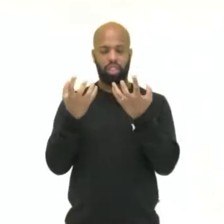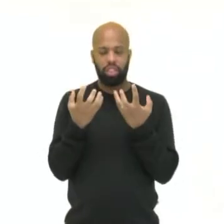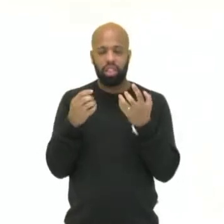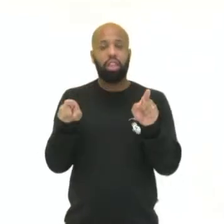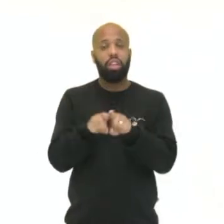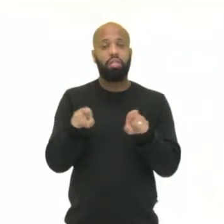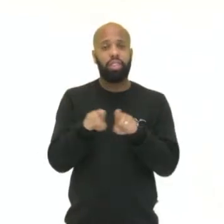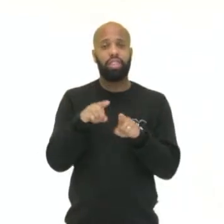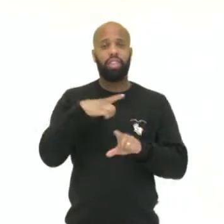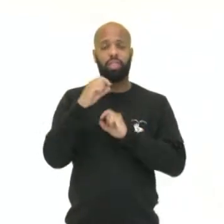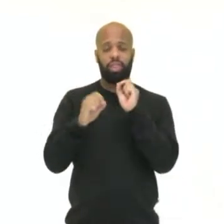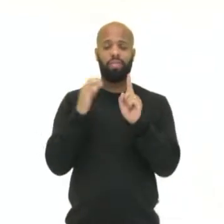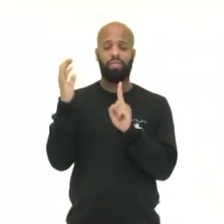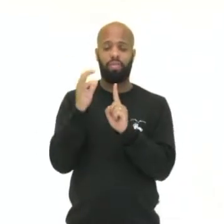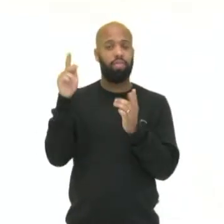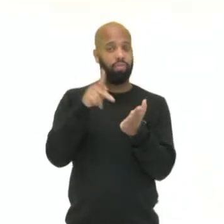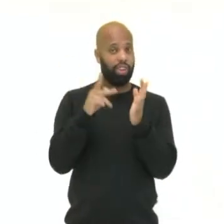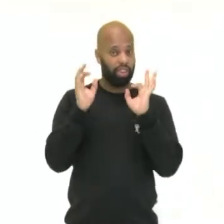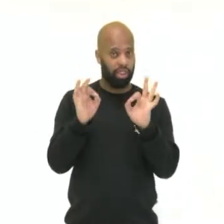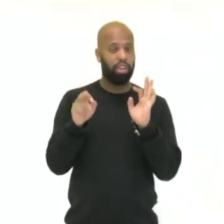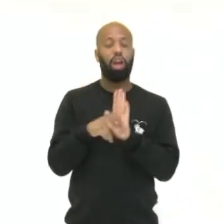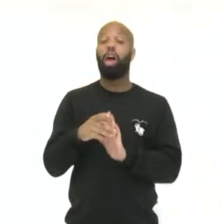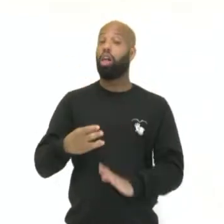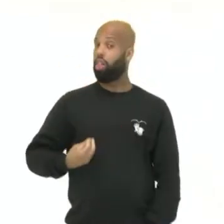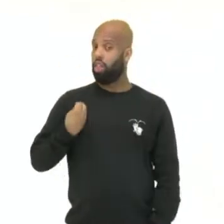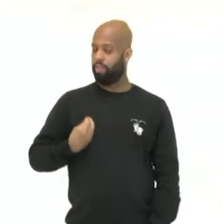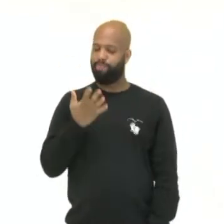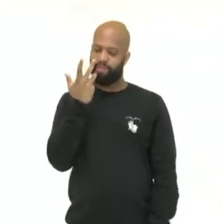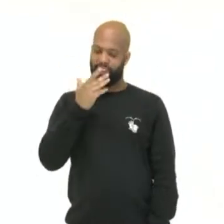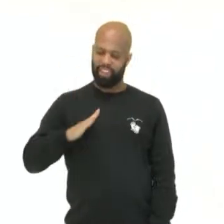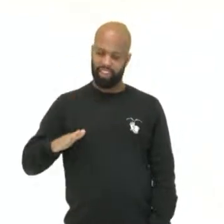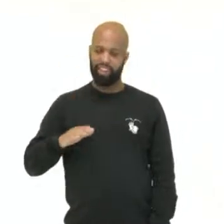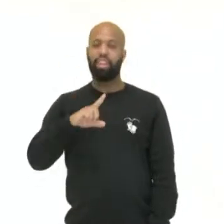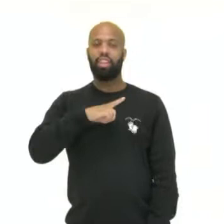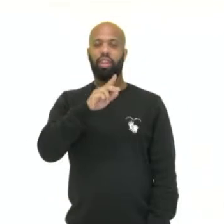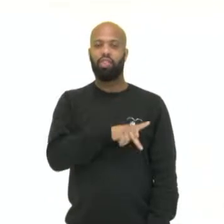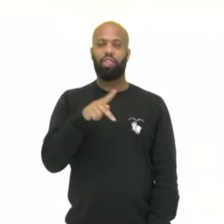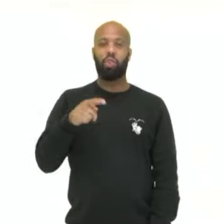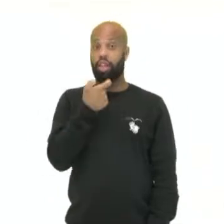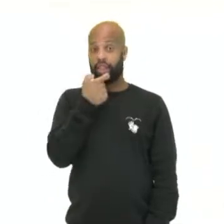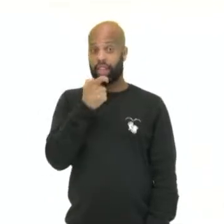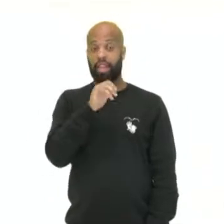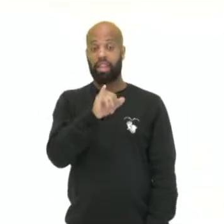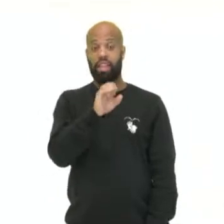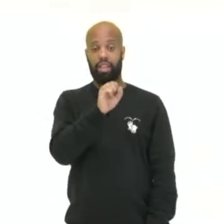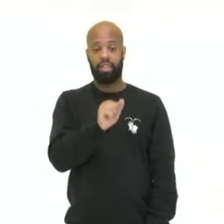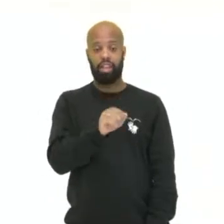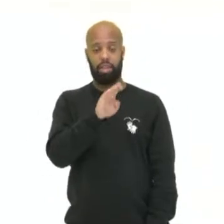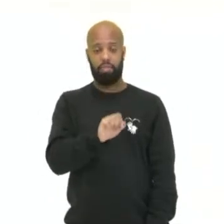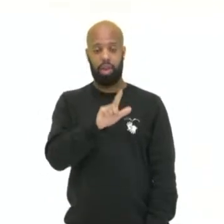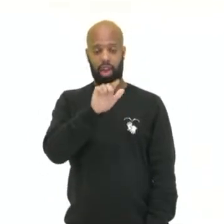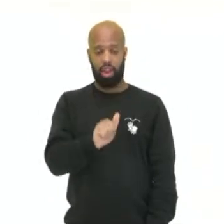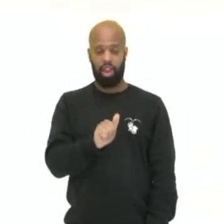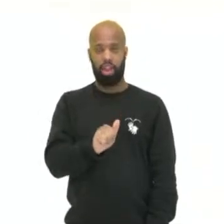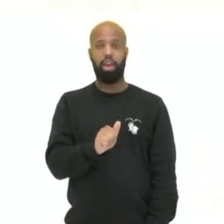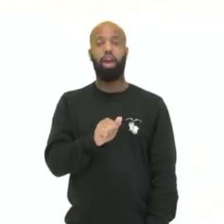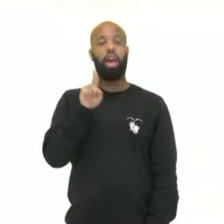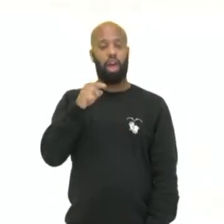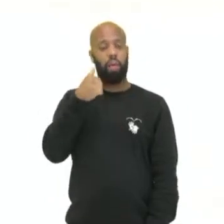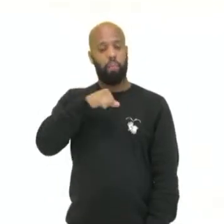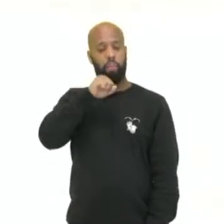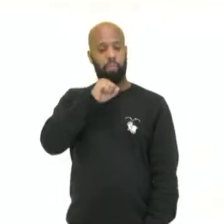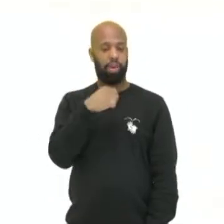um impacto real na vida dos pequenos, constata a professora de inglês Isabela Batista, de 26 anos, mãe de